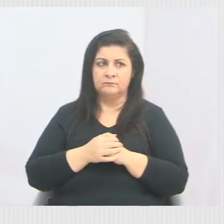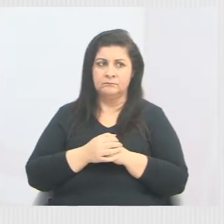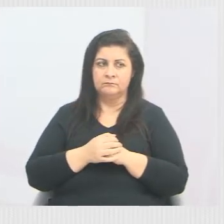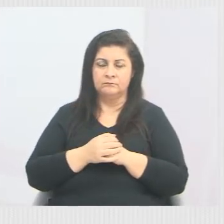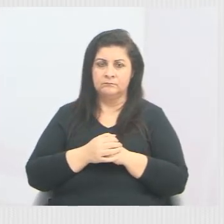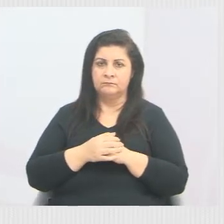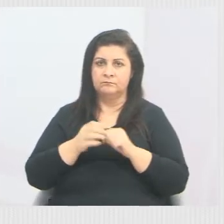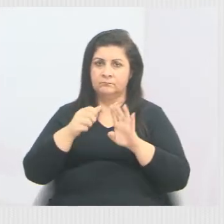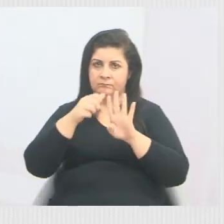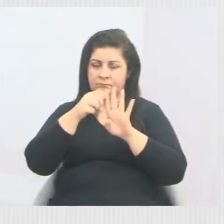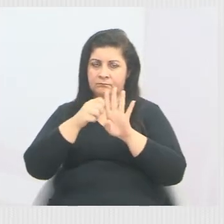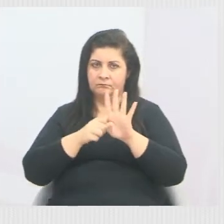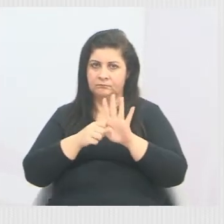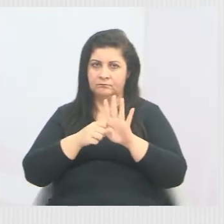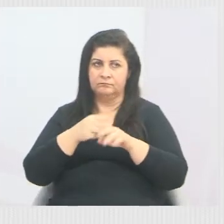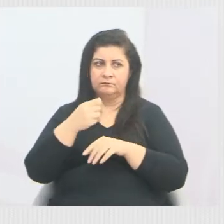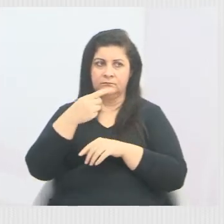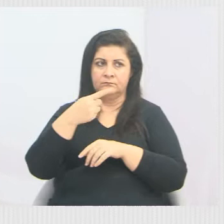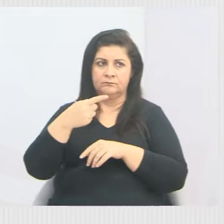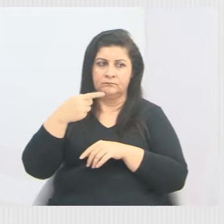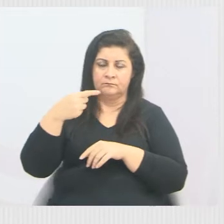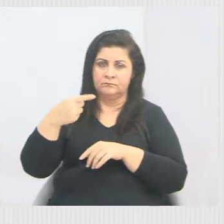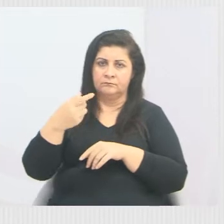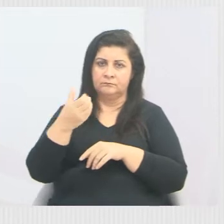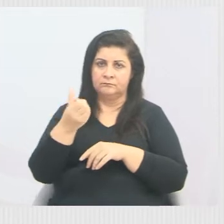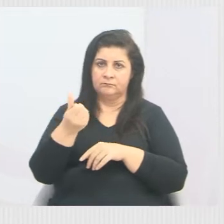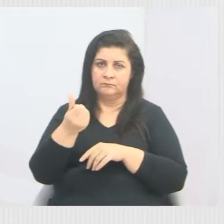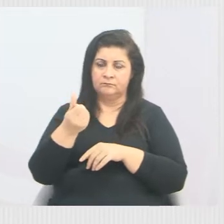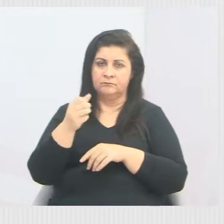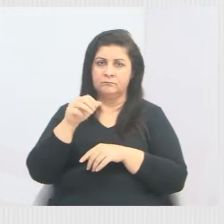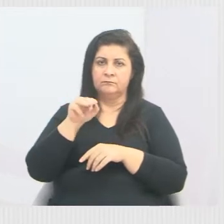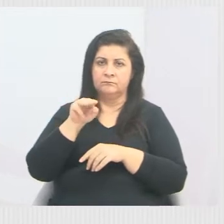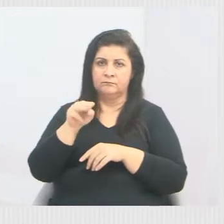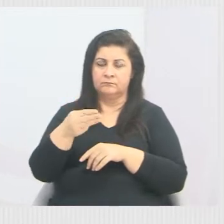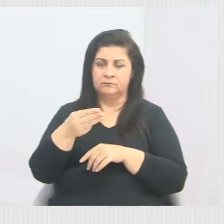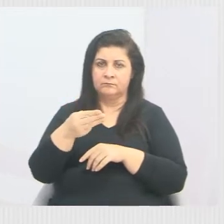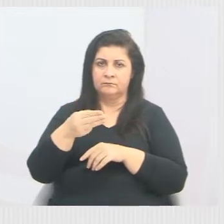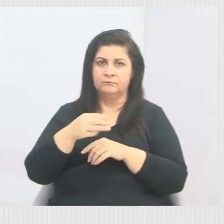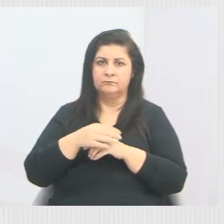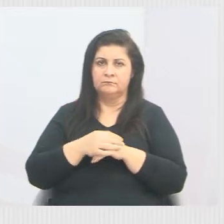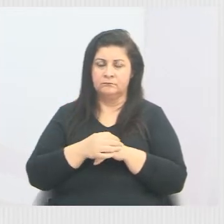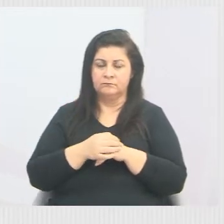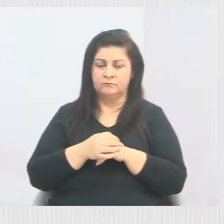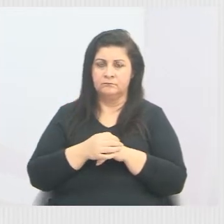389.586.000, na qual foi liquidado até o primeiro quadrimestre